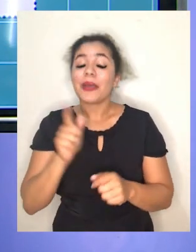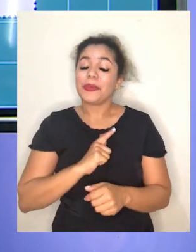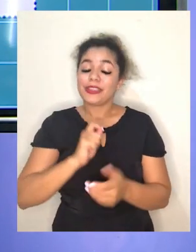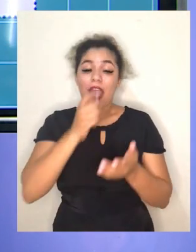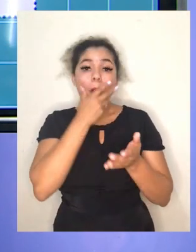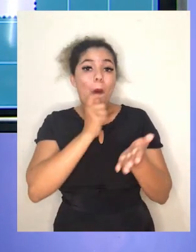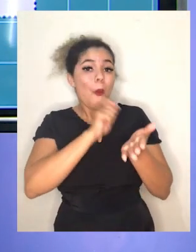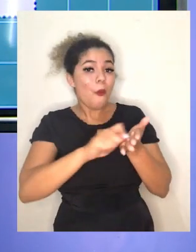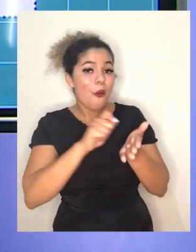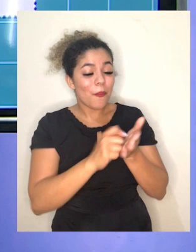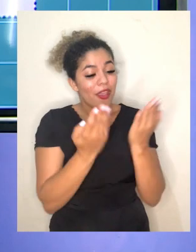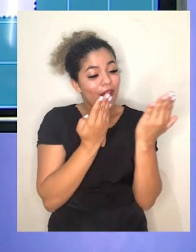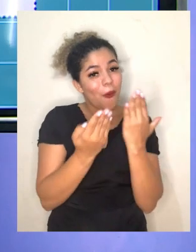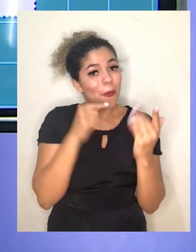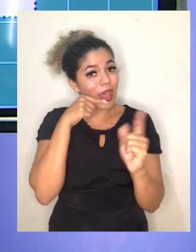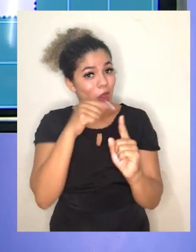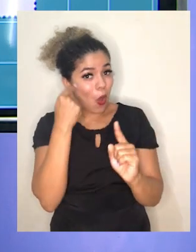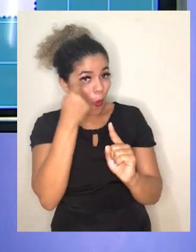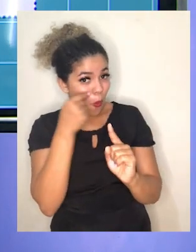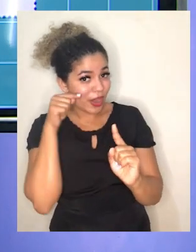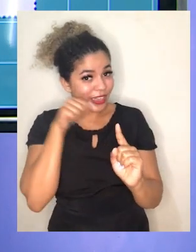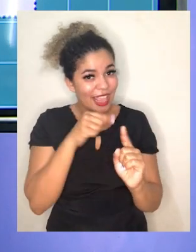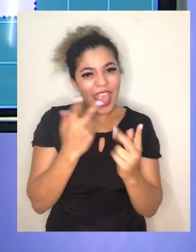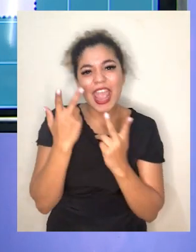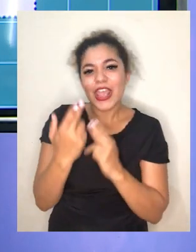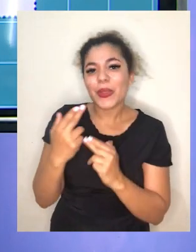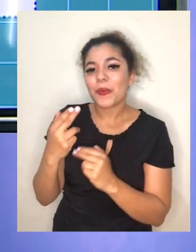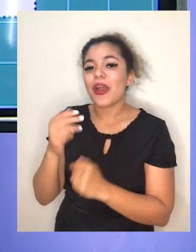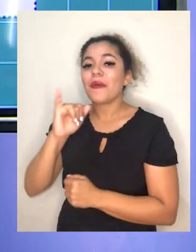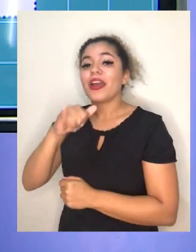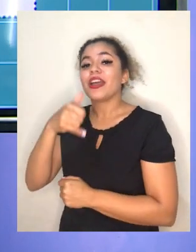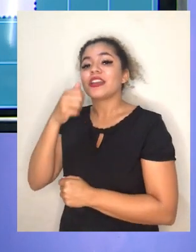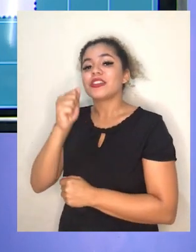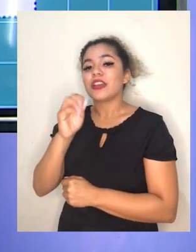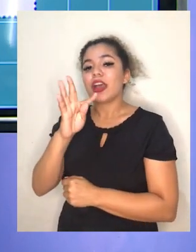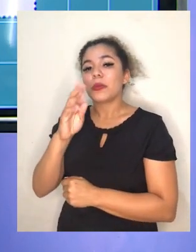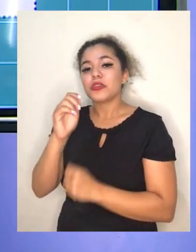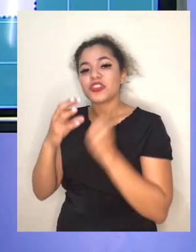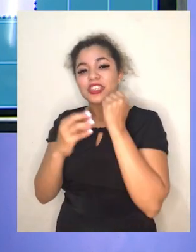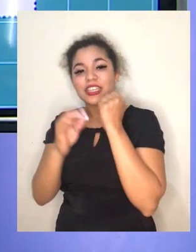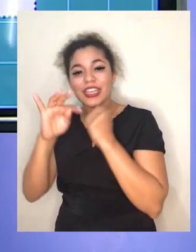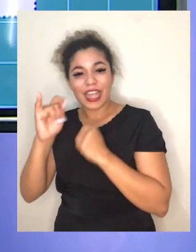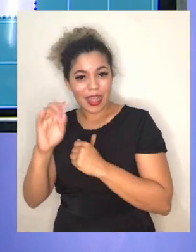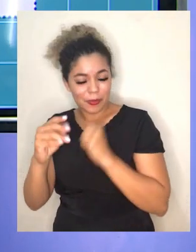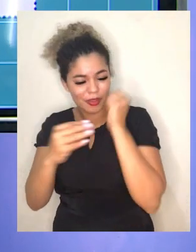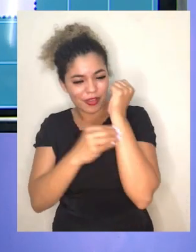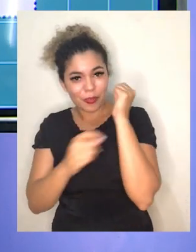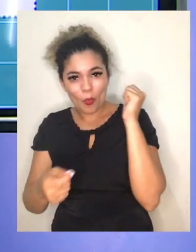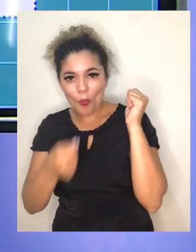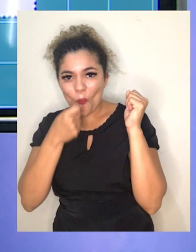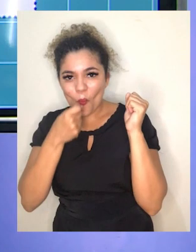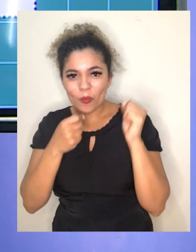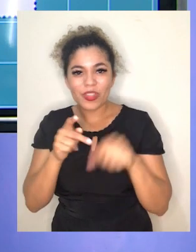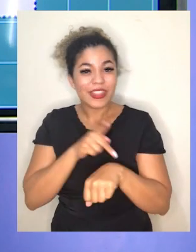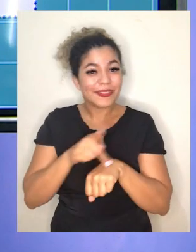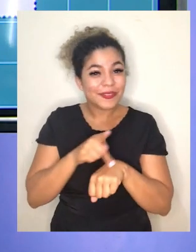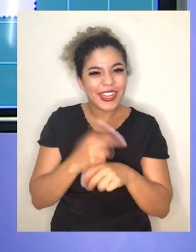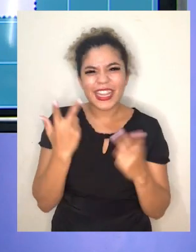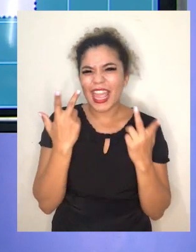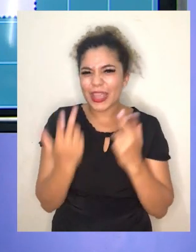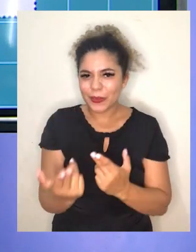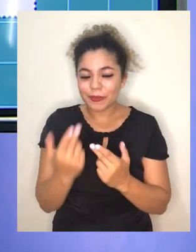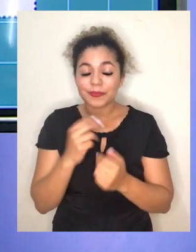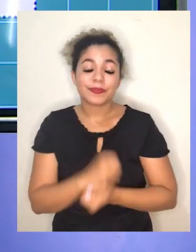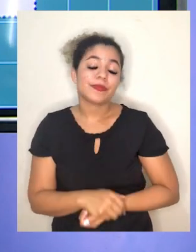da frase comparou os olhos da pessoa a uma jabuticaba. Seus olhos são como uma